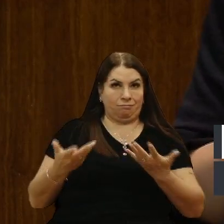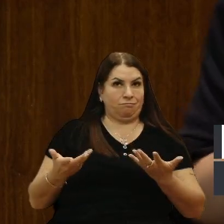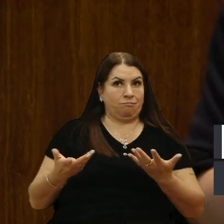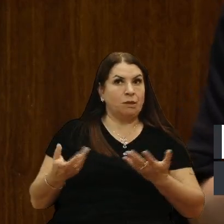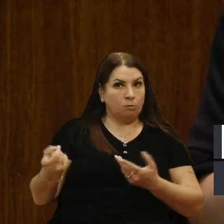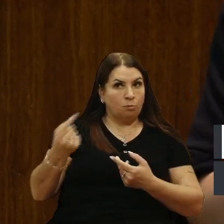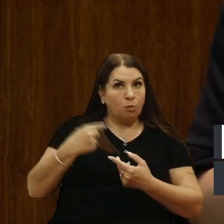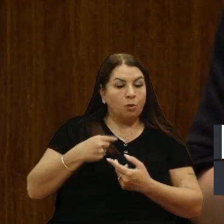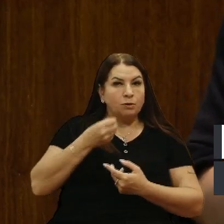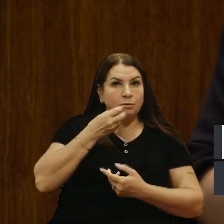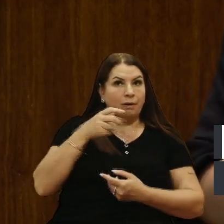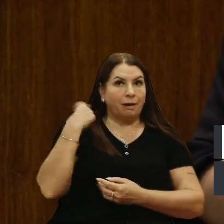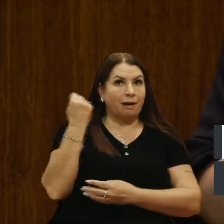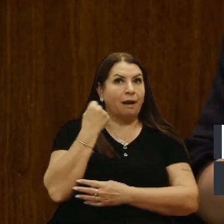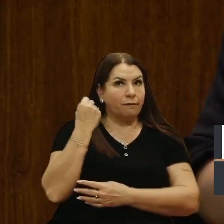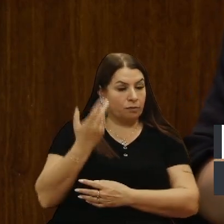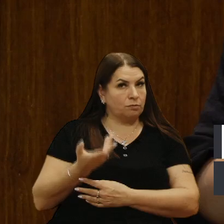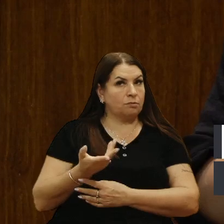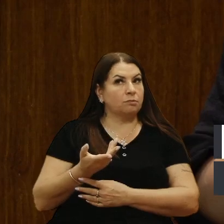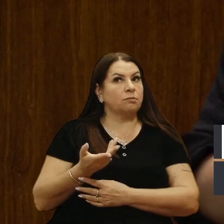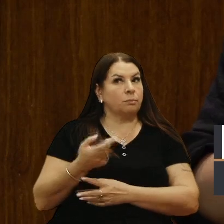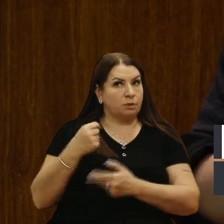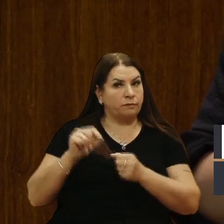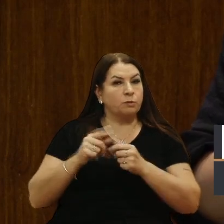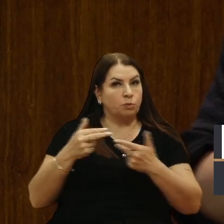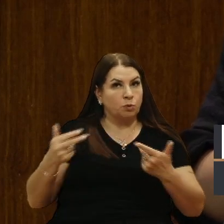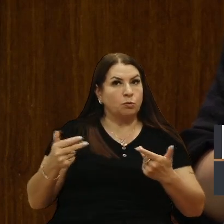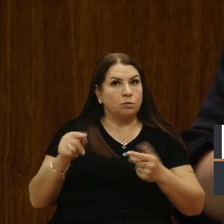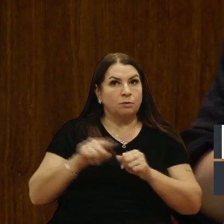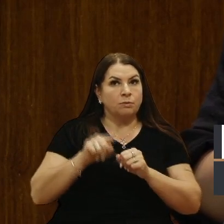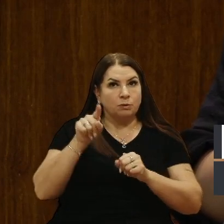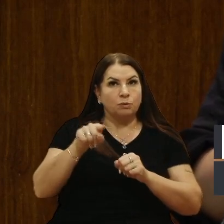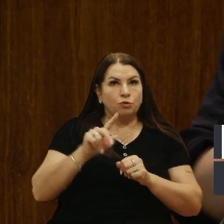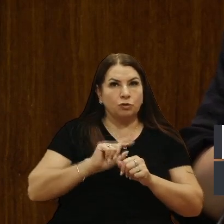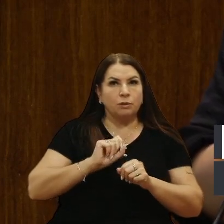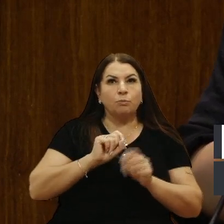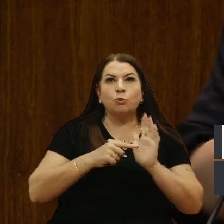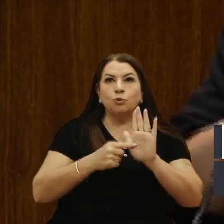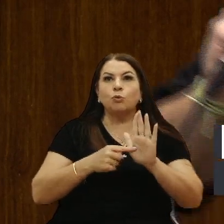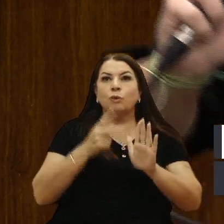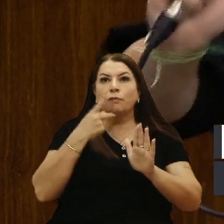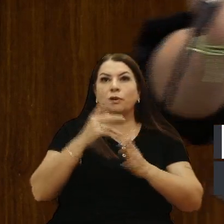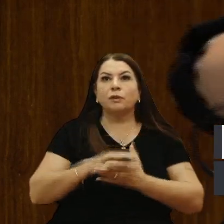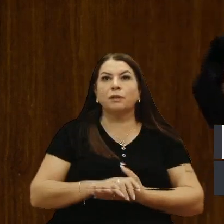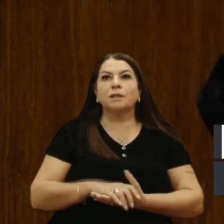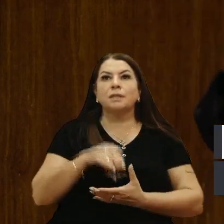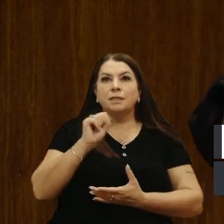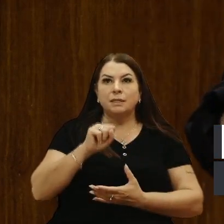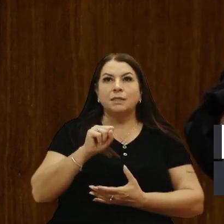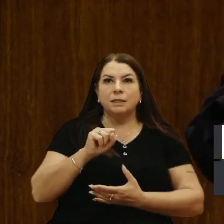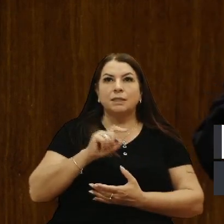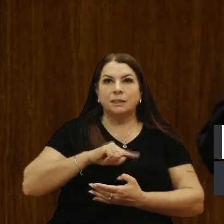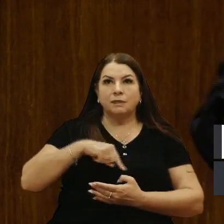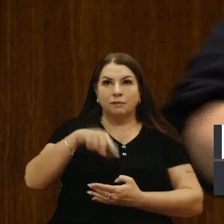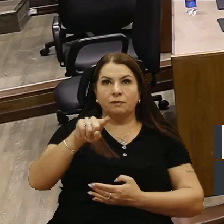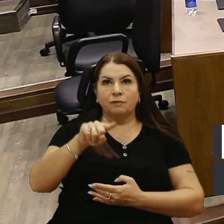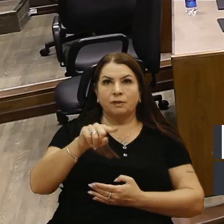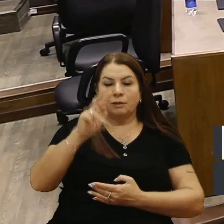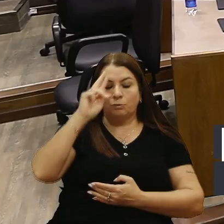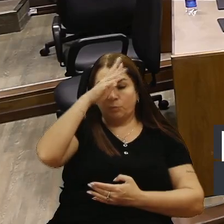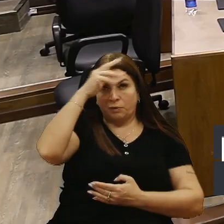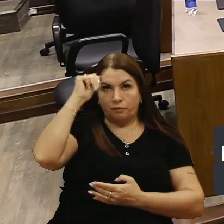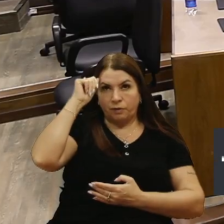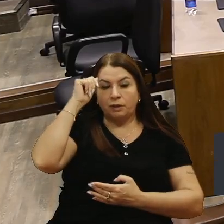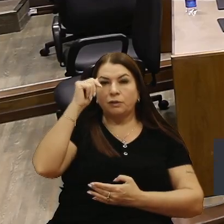traz esse relato, é grave. Então, medidas precisam ser tomadas. Eu queria saber se a senhora já levou e o que eles te disseram. Sim, levaremos para o